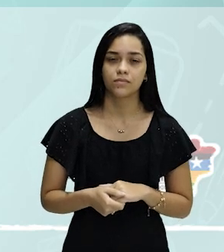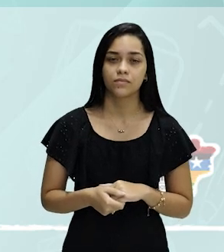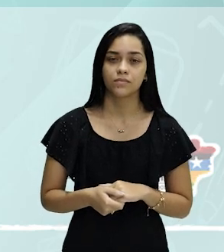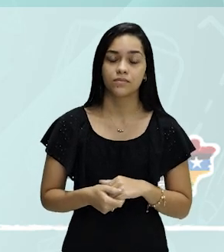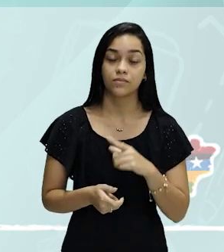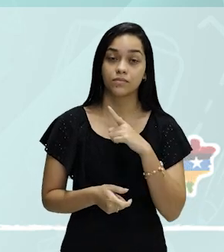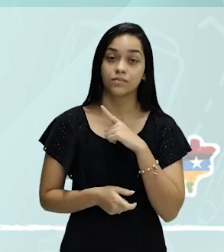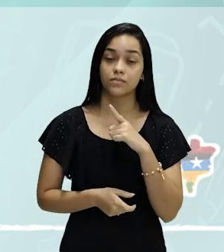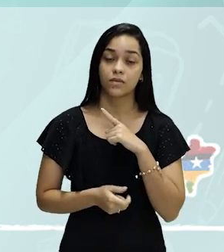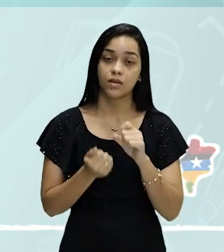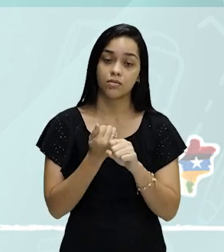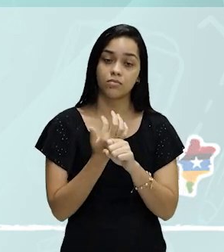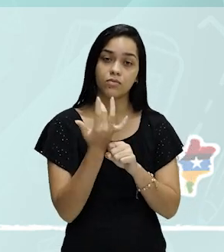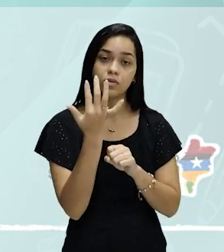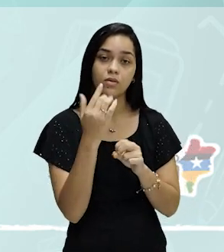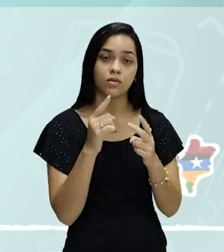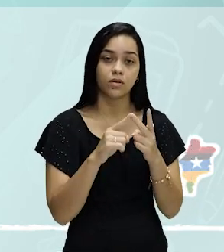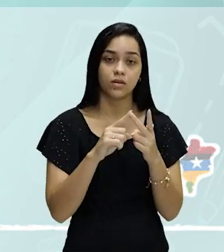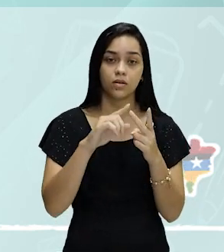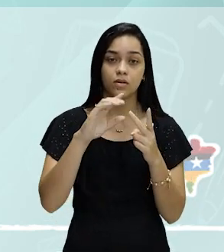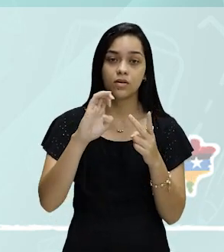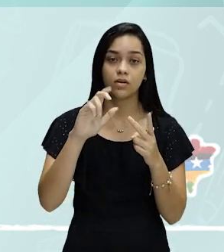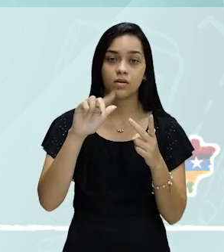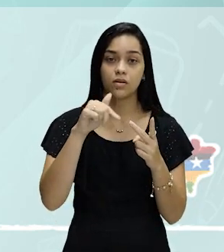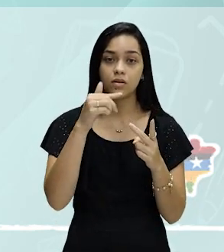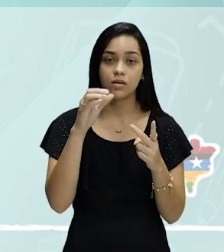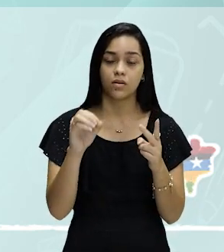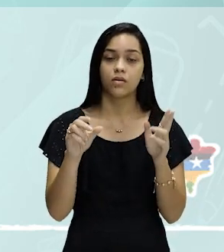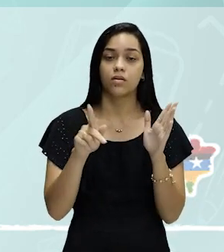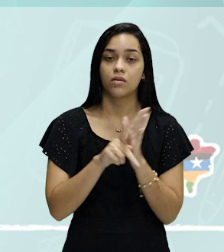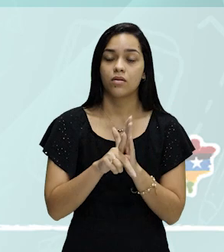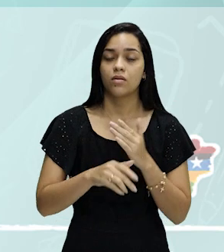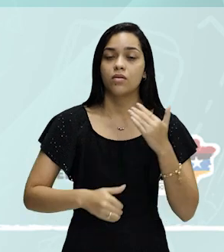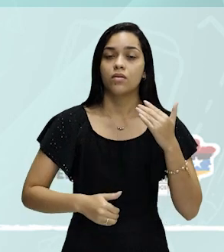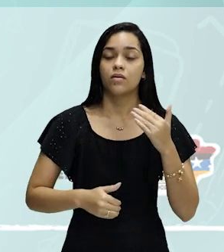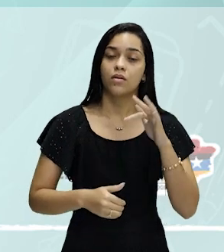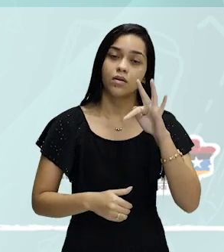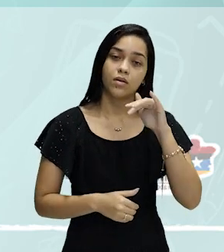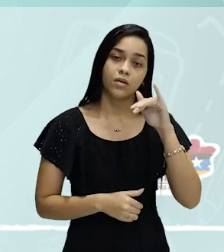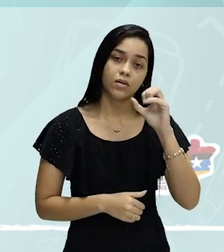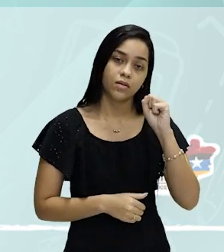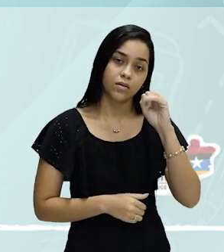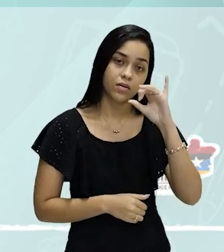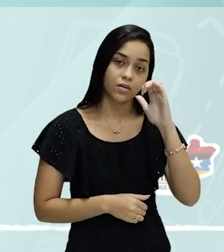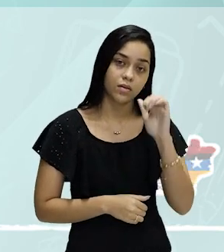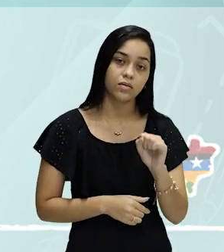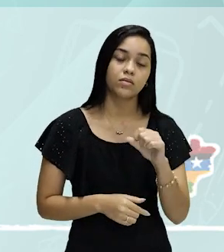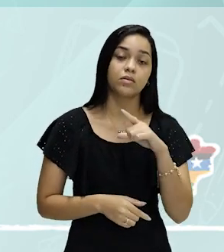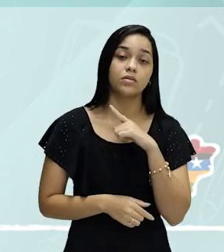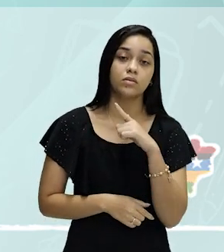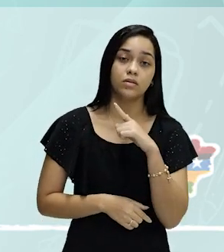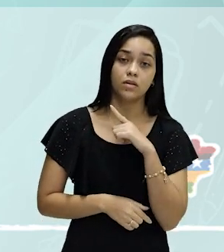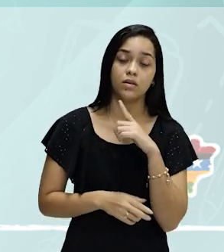O ponto de fusão e ponto de ebulição são propriedades físicas. E através